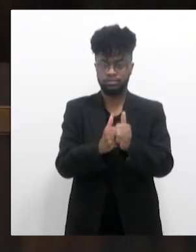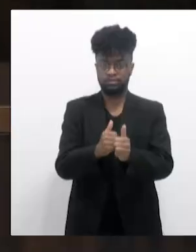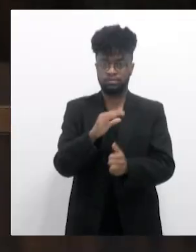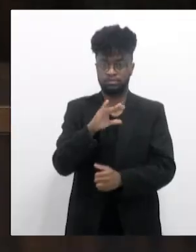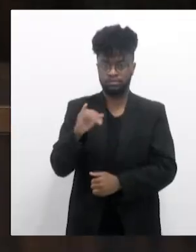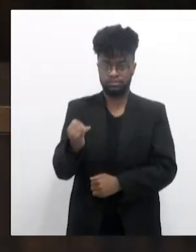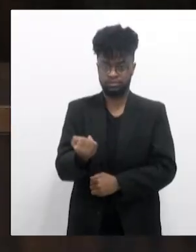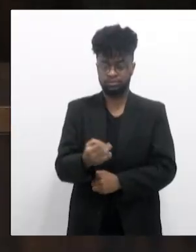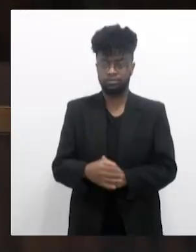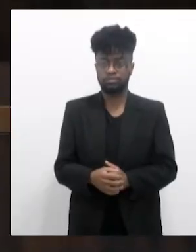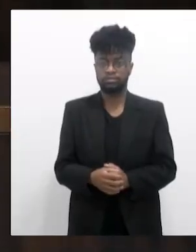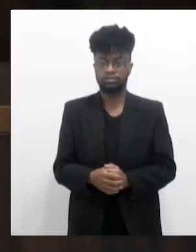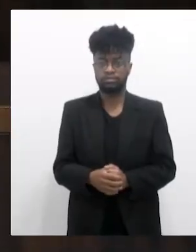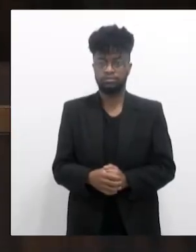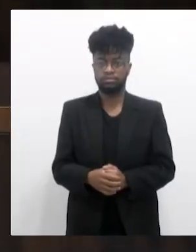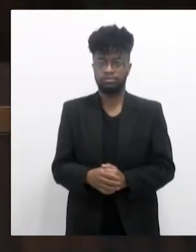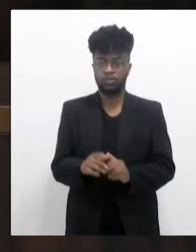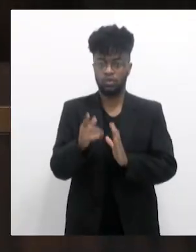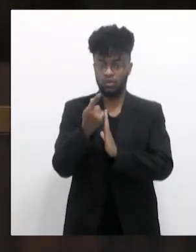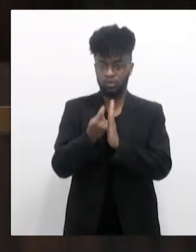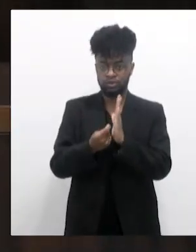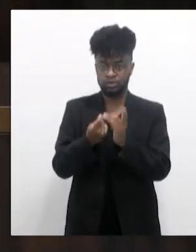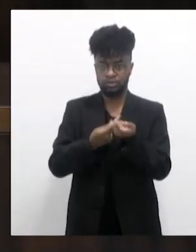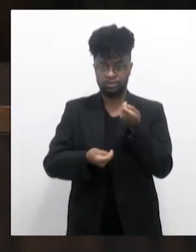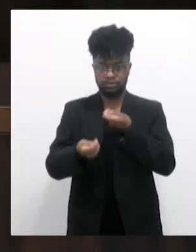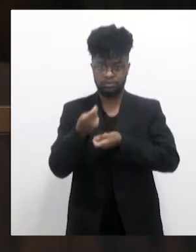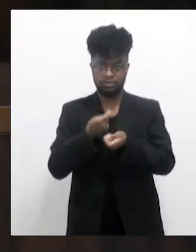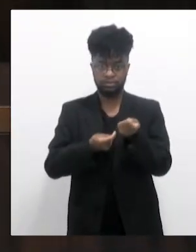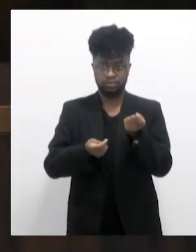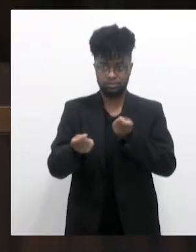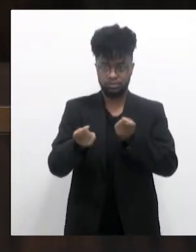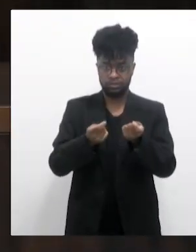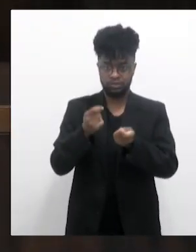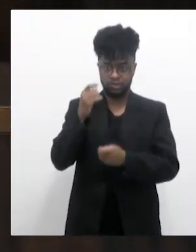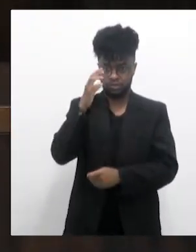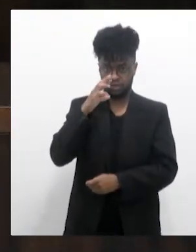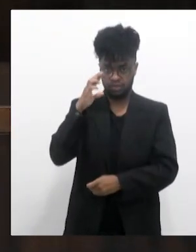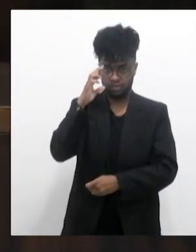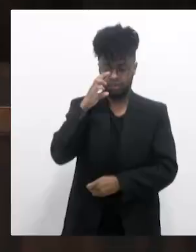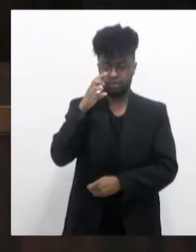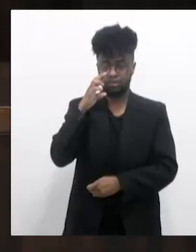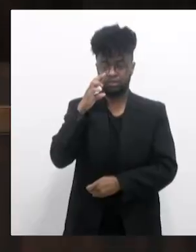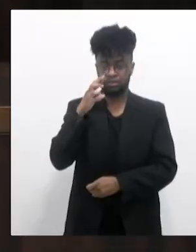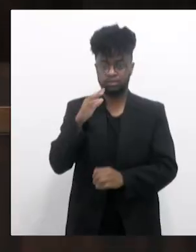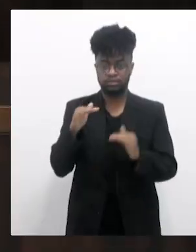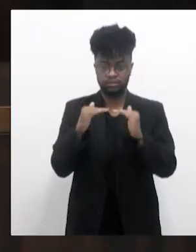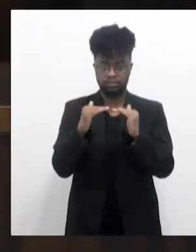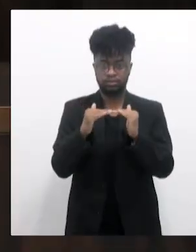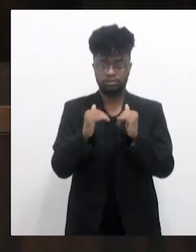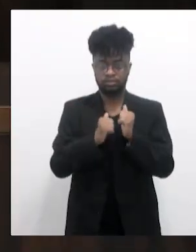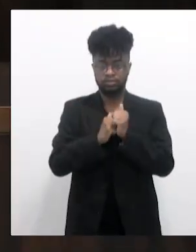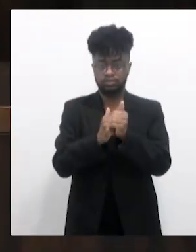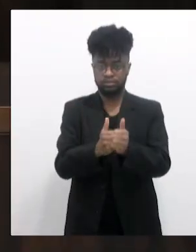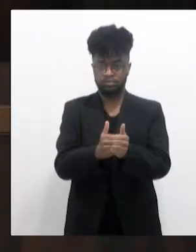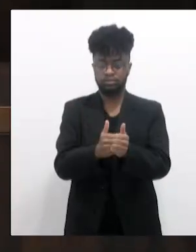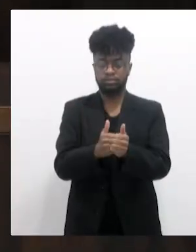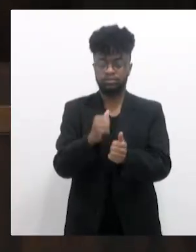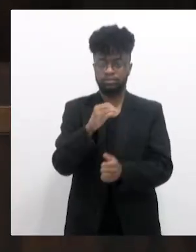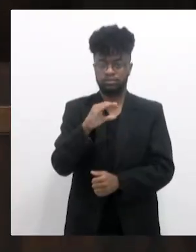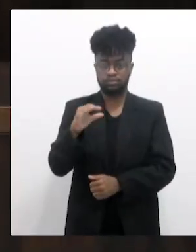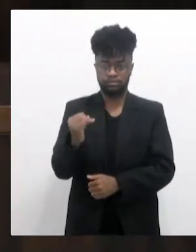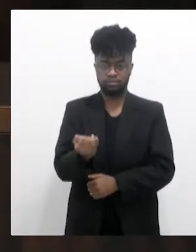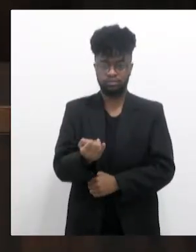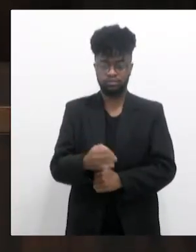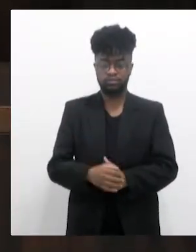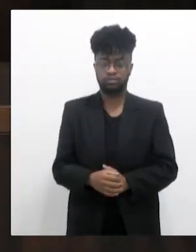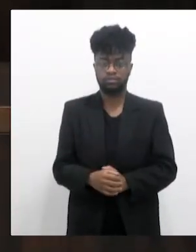Comissão de Constituição e Justiça, e de orçamento, finanças, fiscalização financeira e controle favorável, com as emendas da Comissão